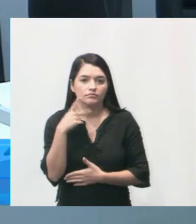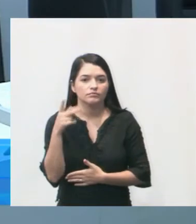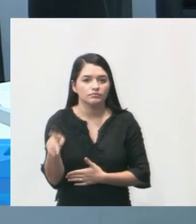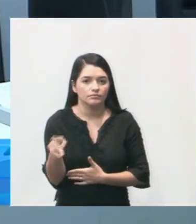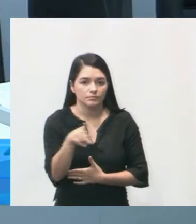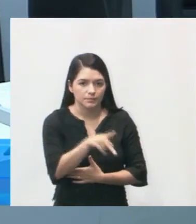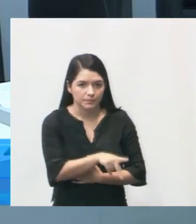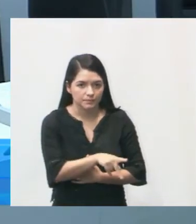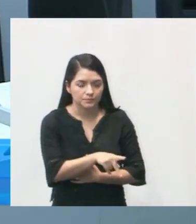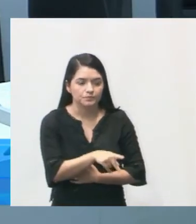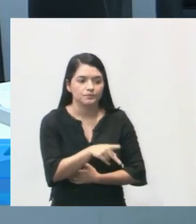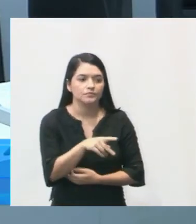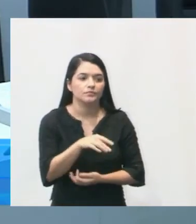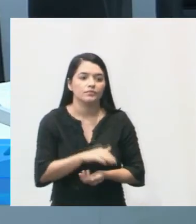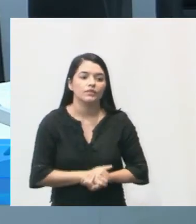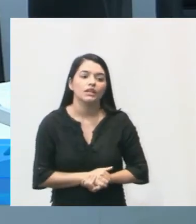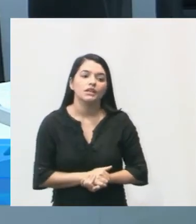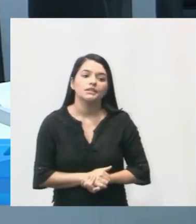Martins.